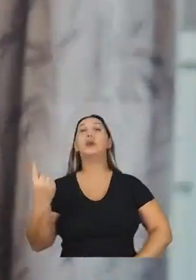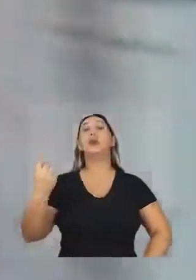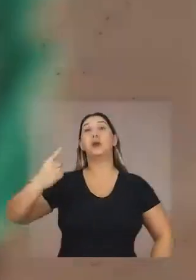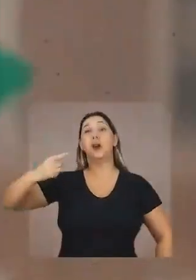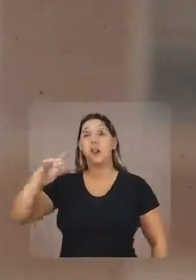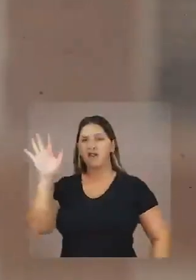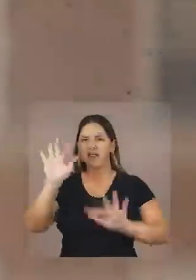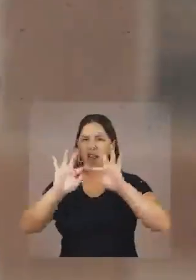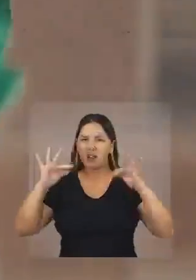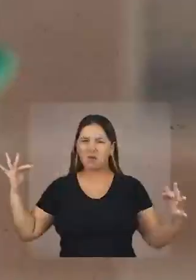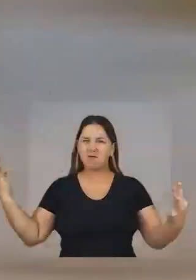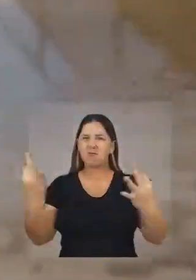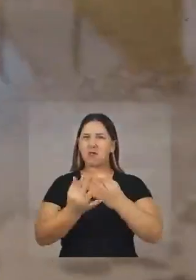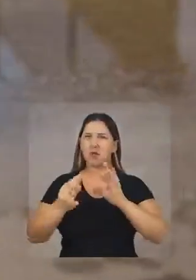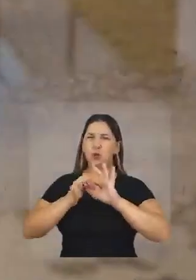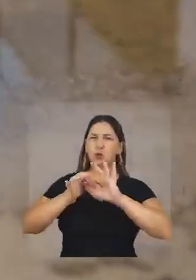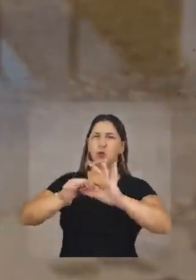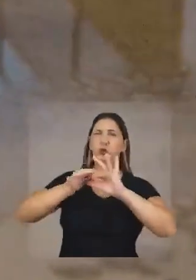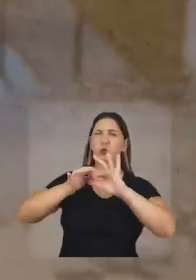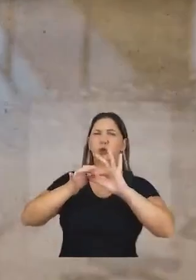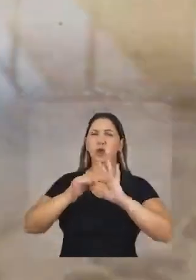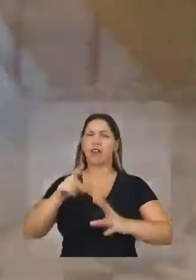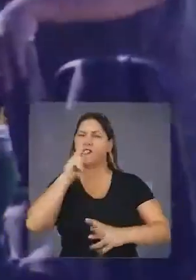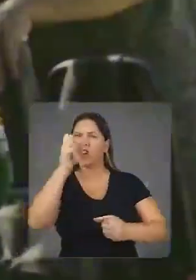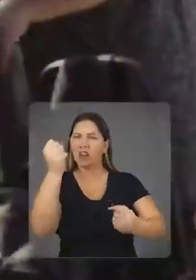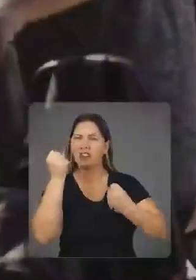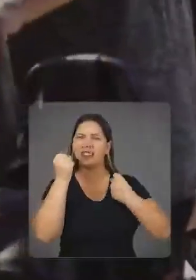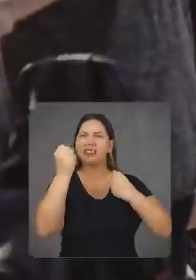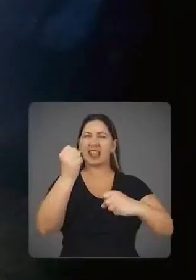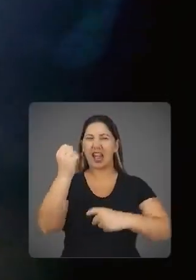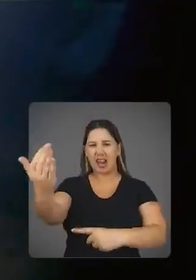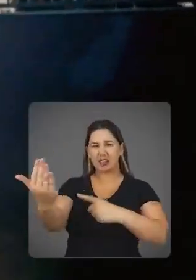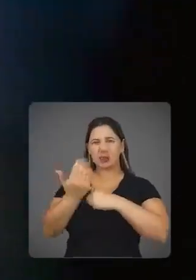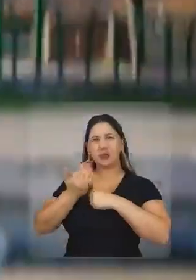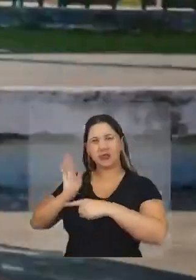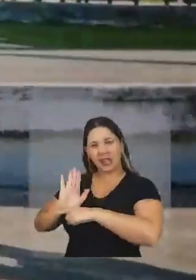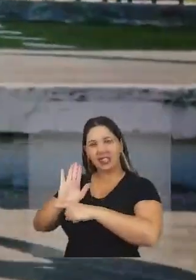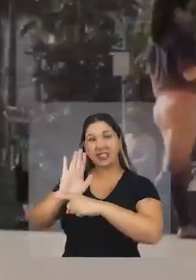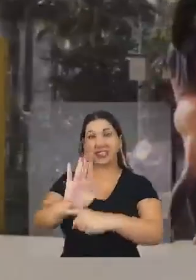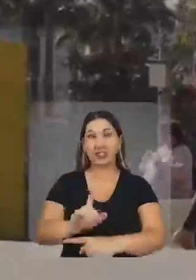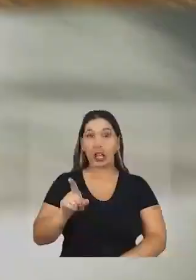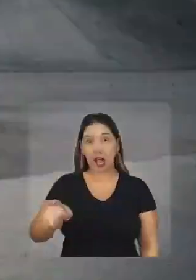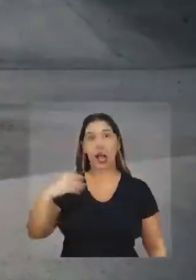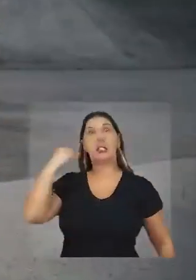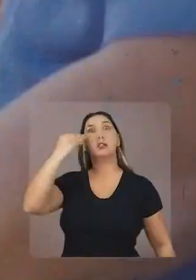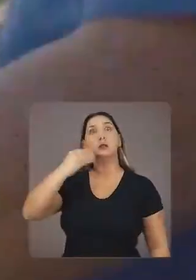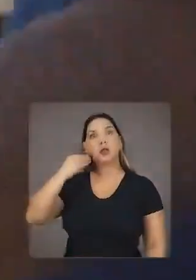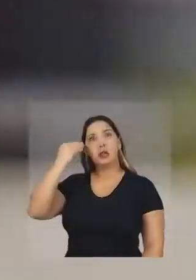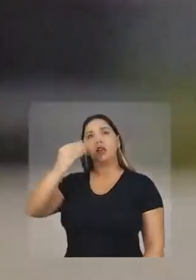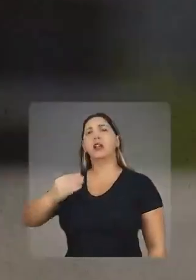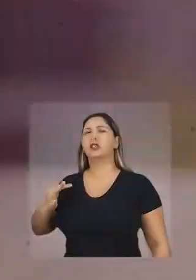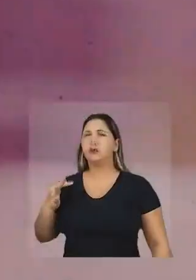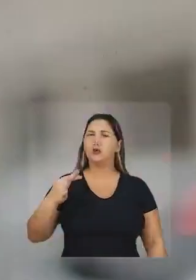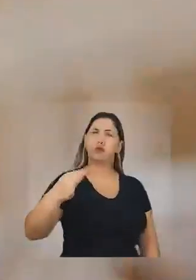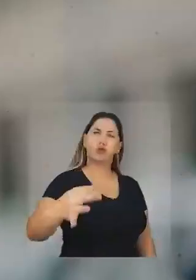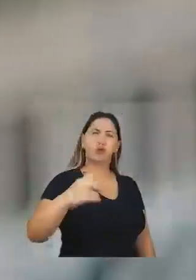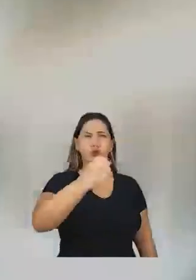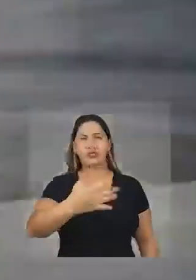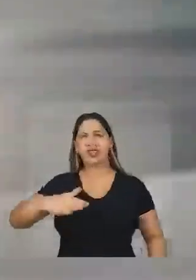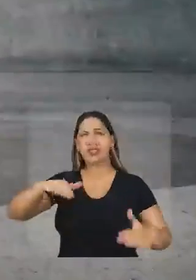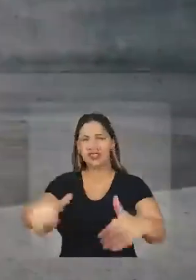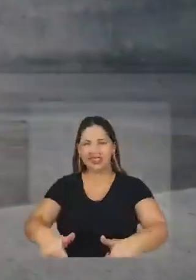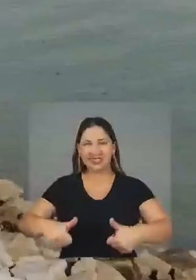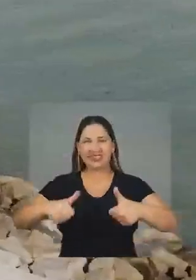que importa. Sempre firme na missão e sua força nos conforta. Pro futuro disparar, experiência ela tem. Santos vale mais,